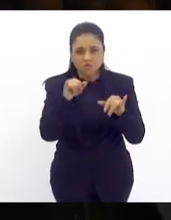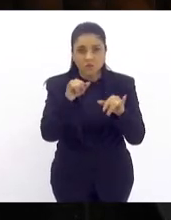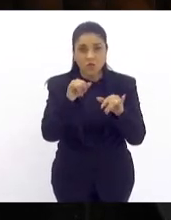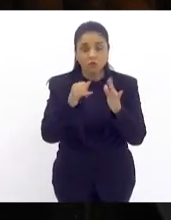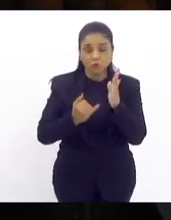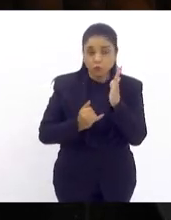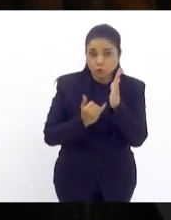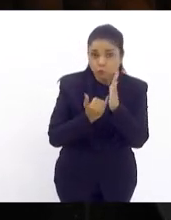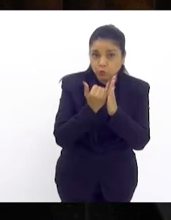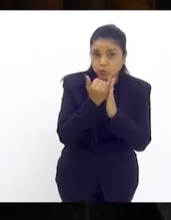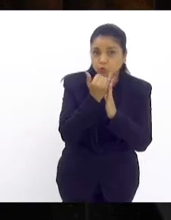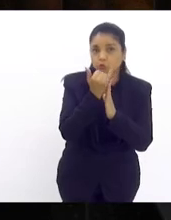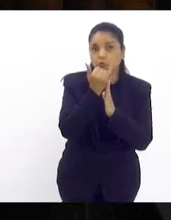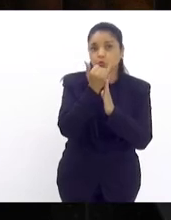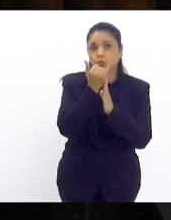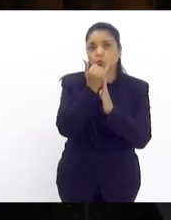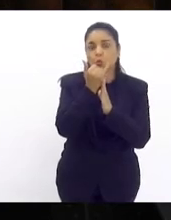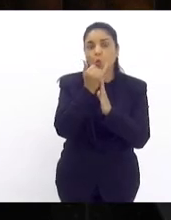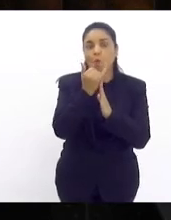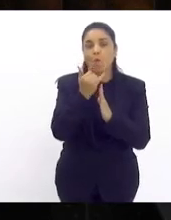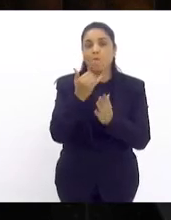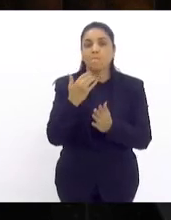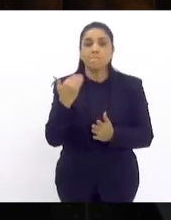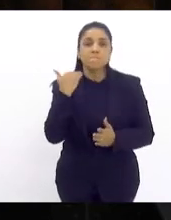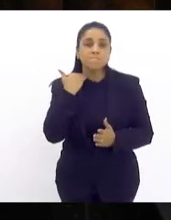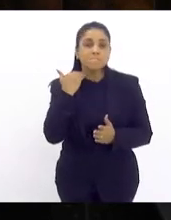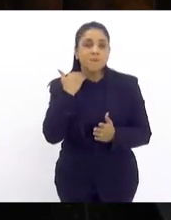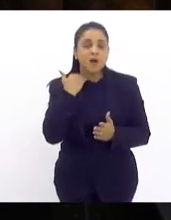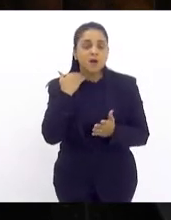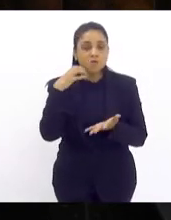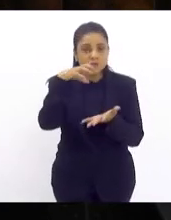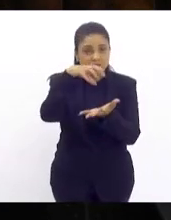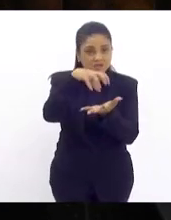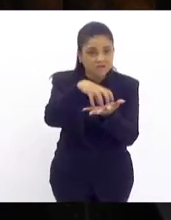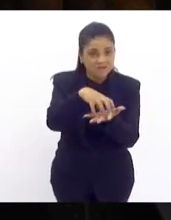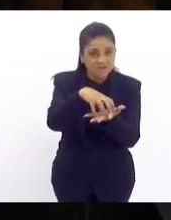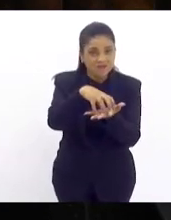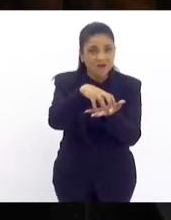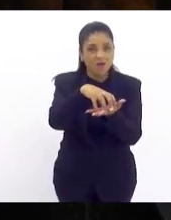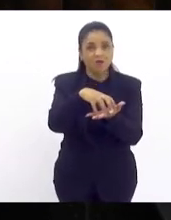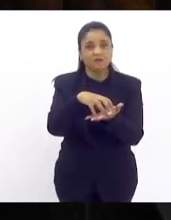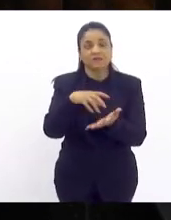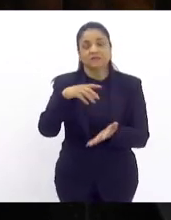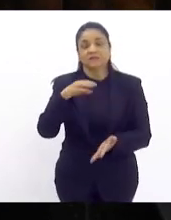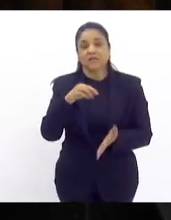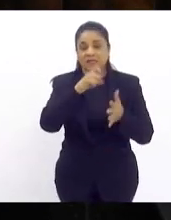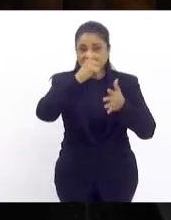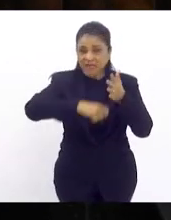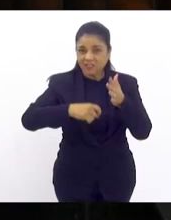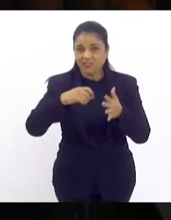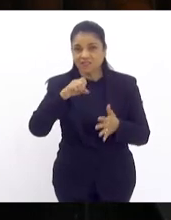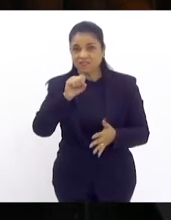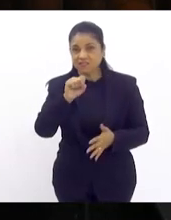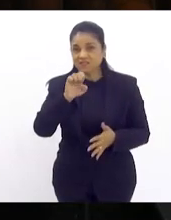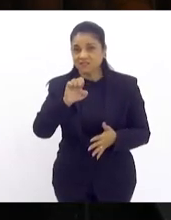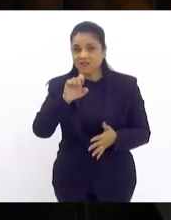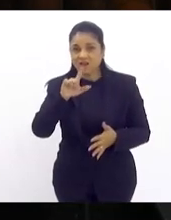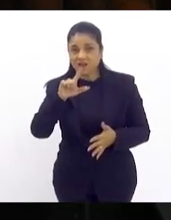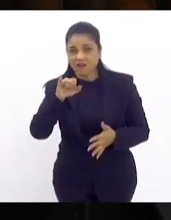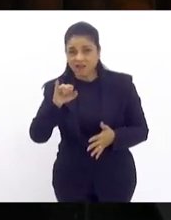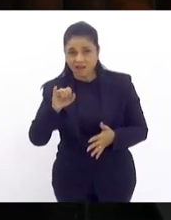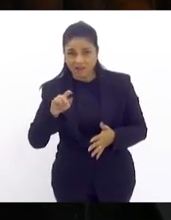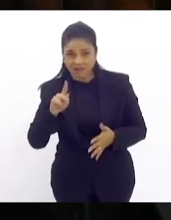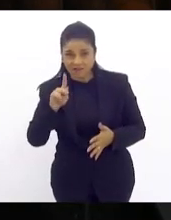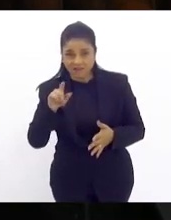o juros estipulados pelo banco central taxa SELIC de 12 pontos 75 São